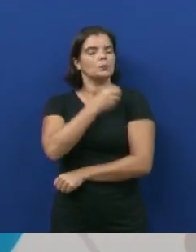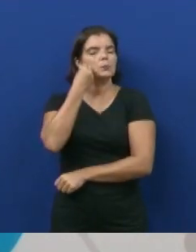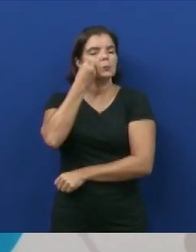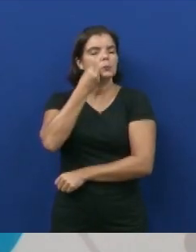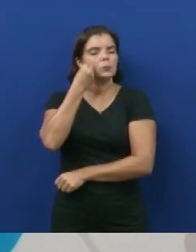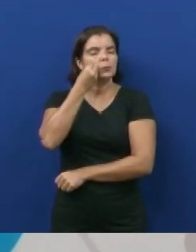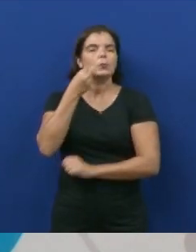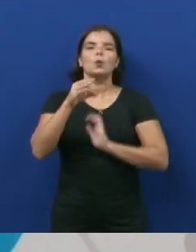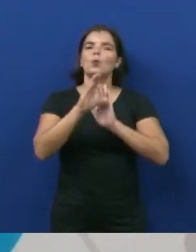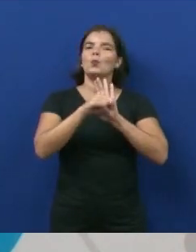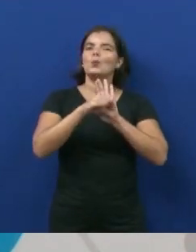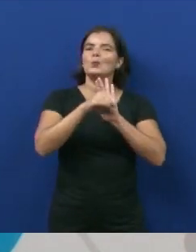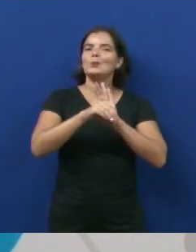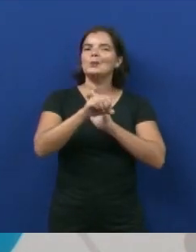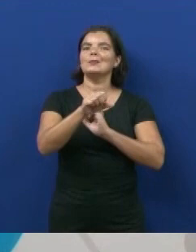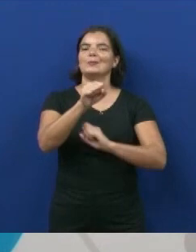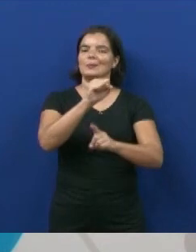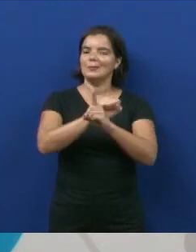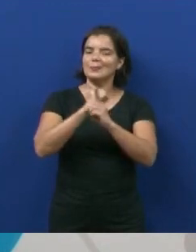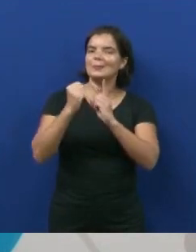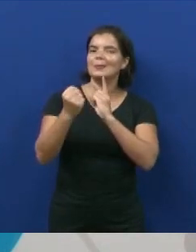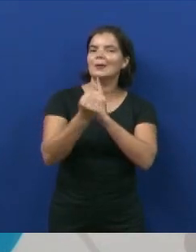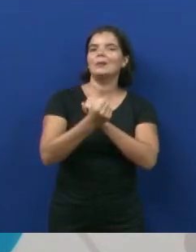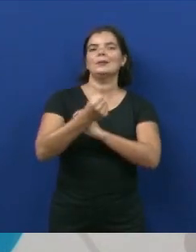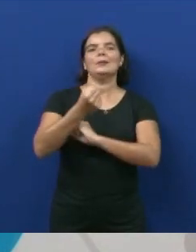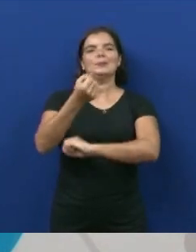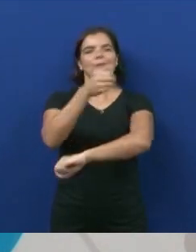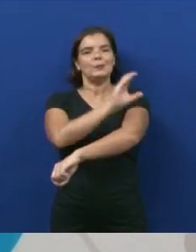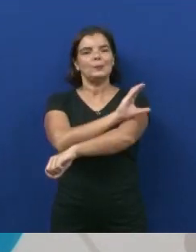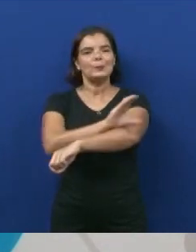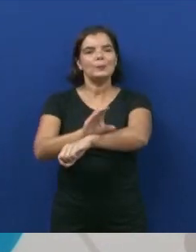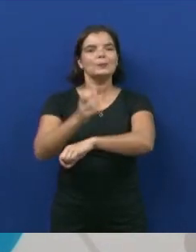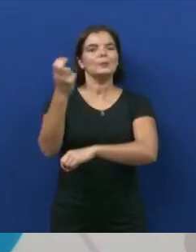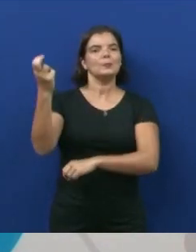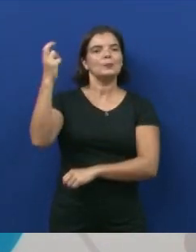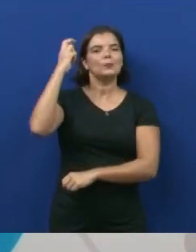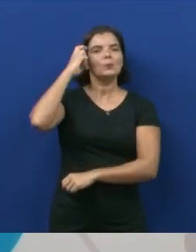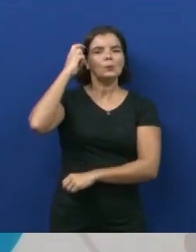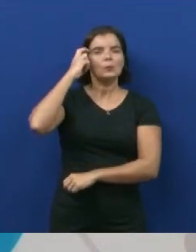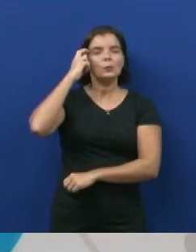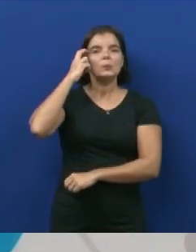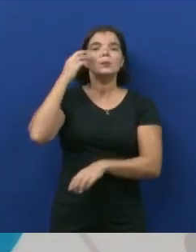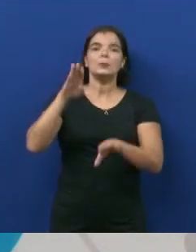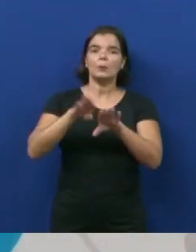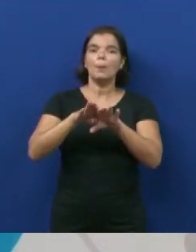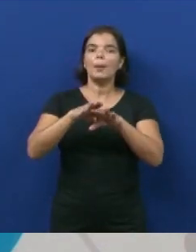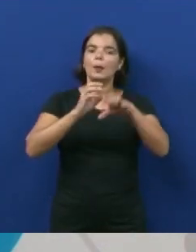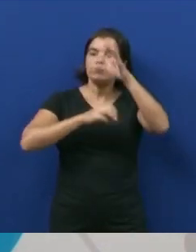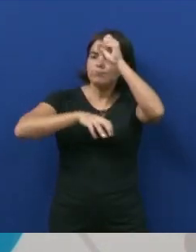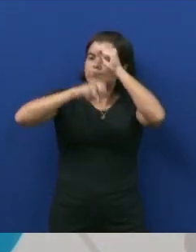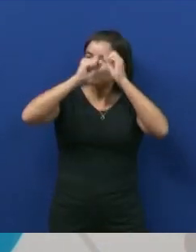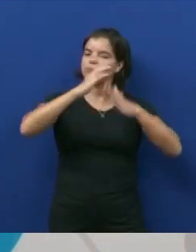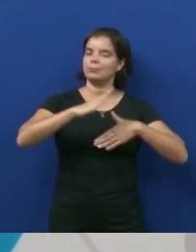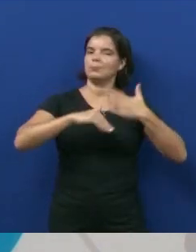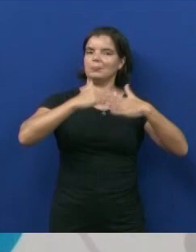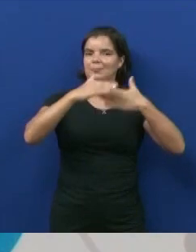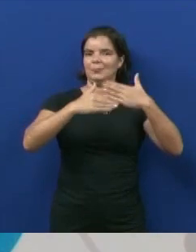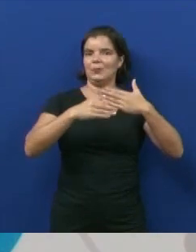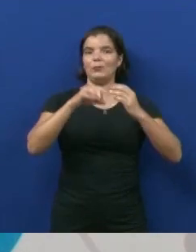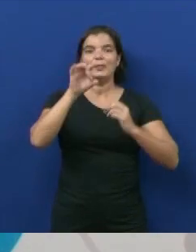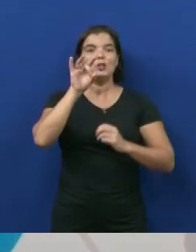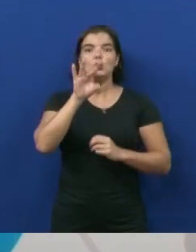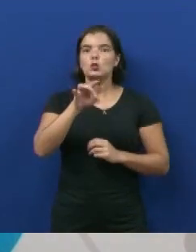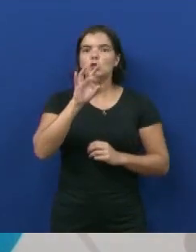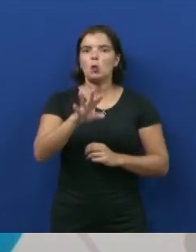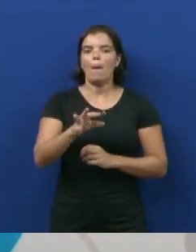experimente o conteúdo social, né, culturais, de maneiras críticas e construtivas. Então, você não está lá só